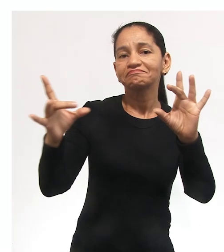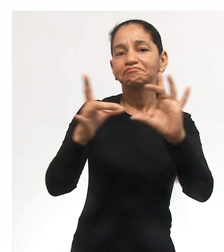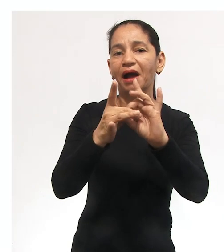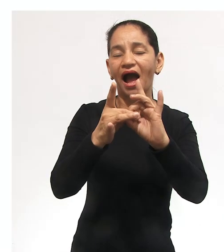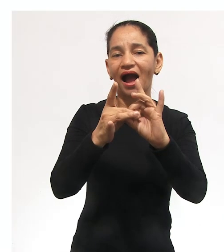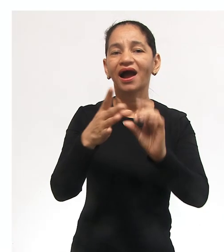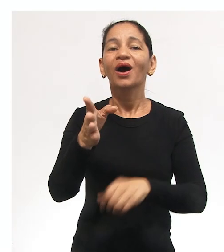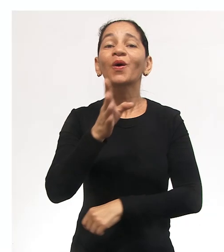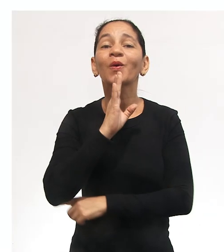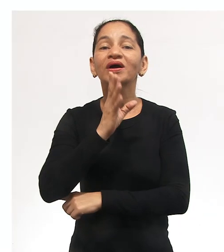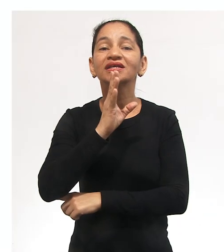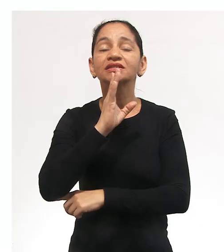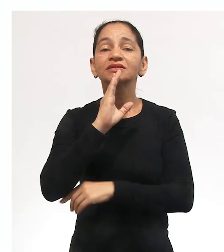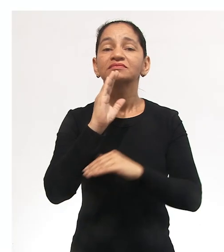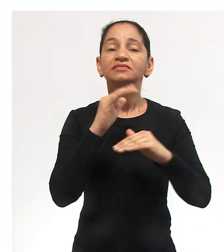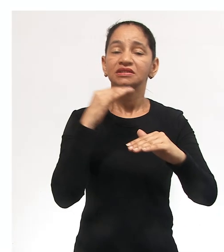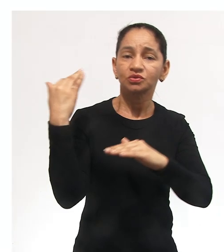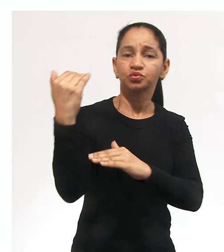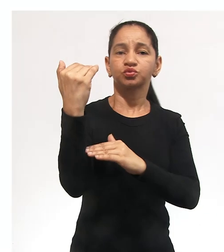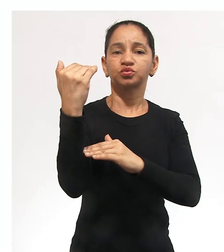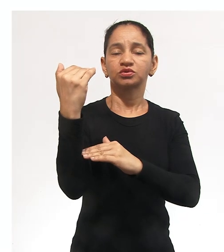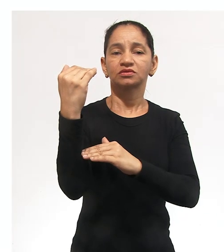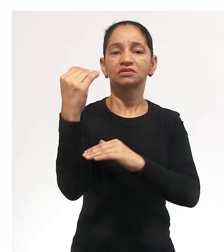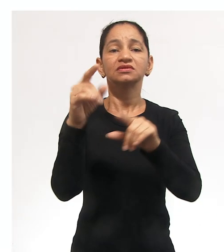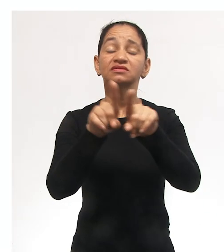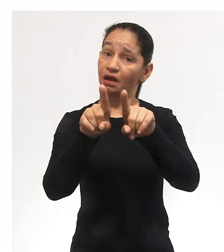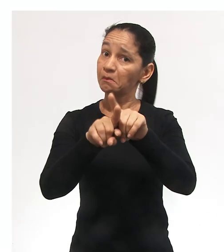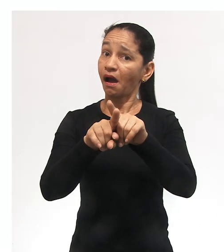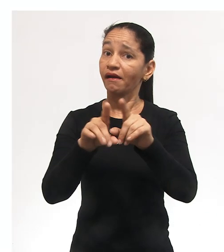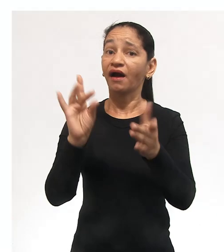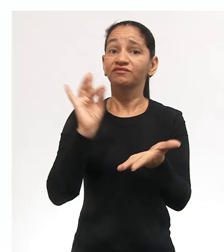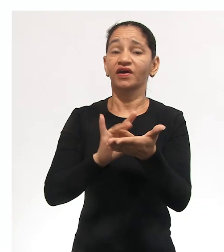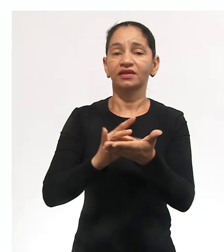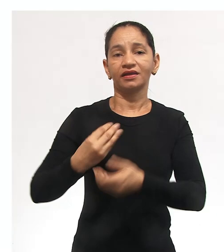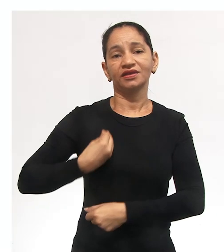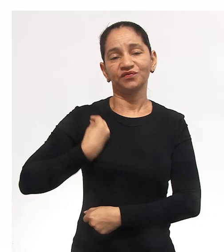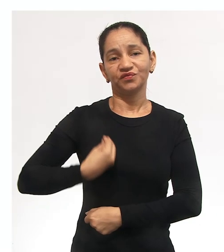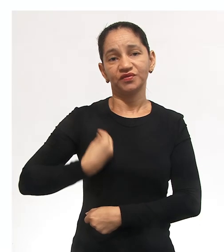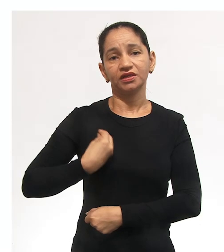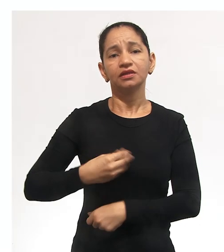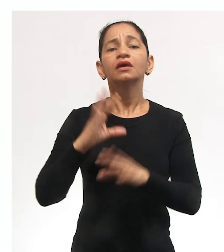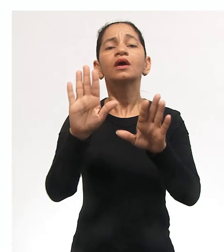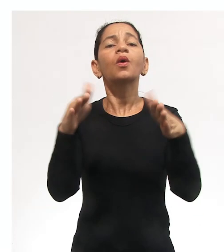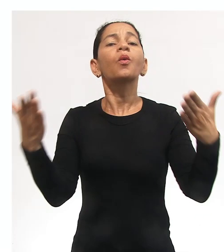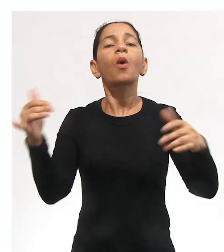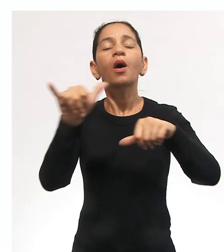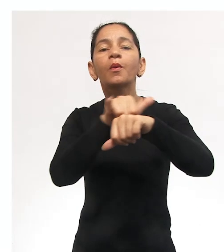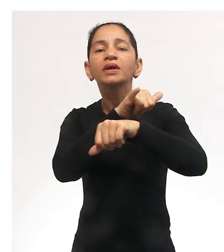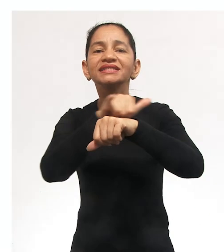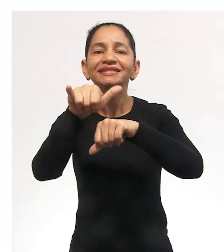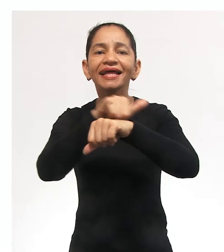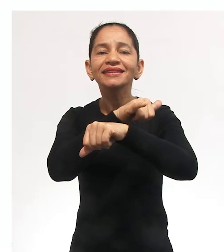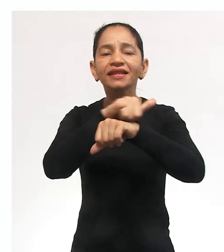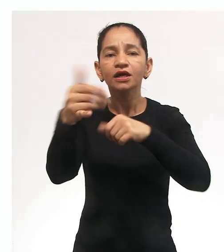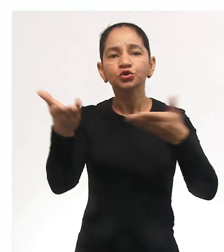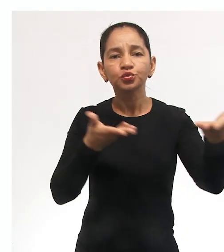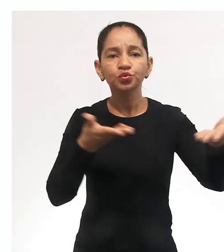o conhecimento formal e a realidade do aluno. Quais são as estratégias de mediação